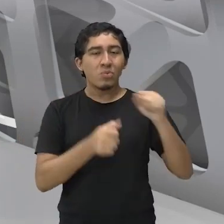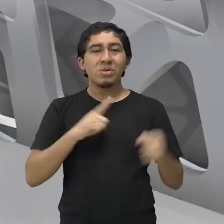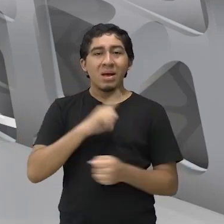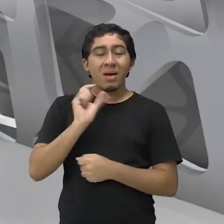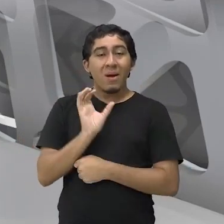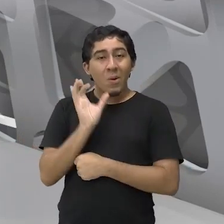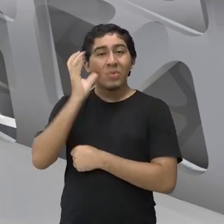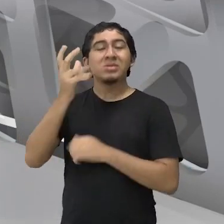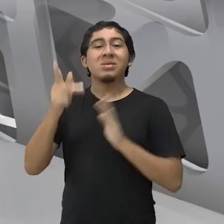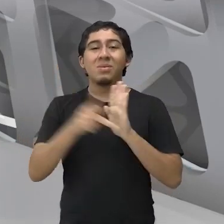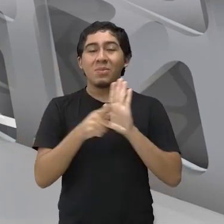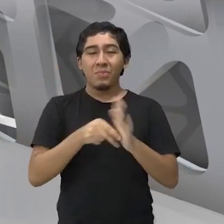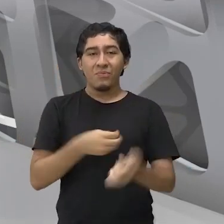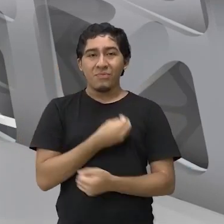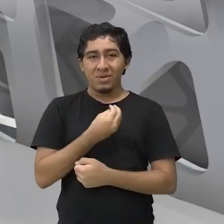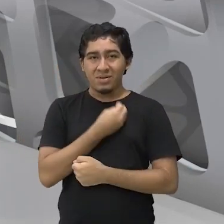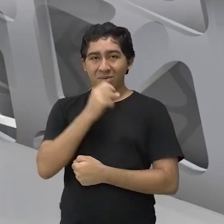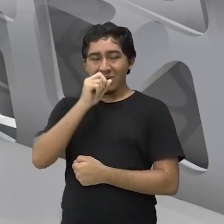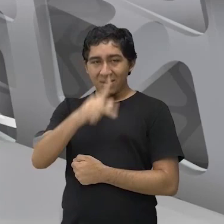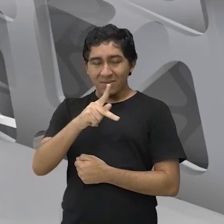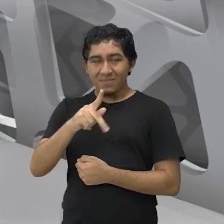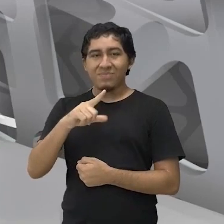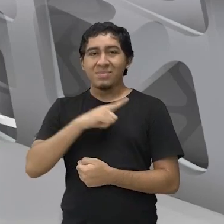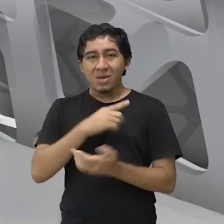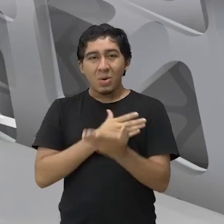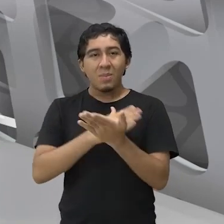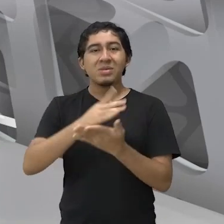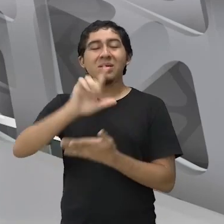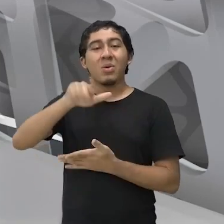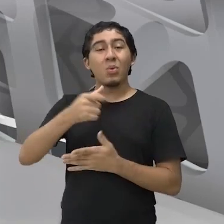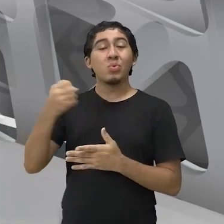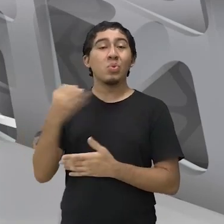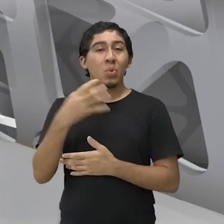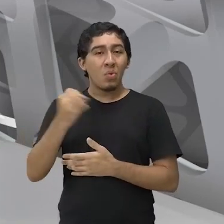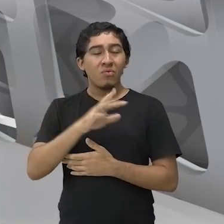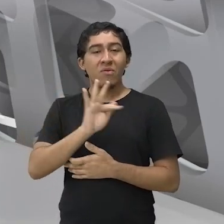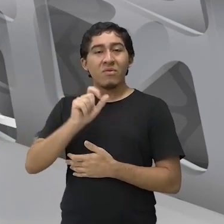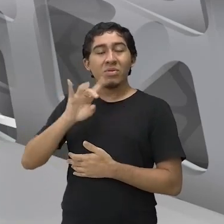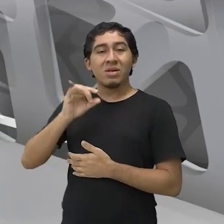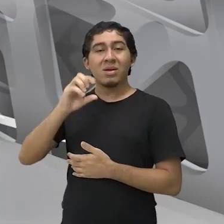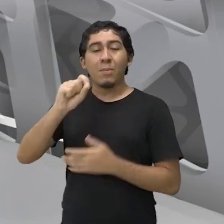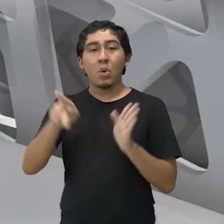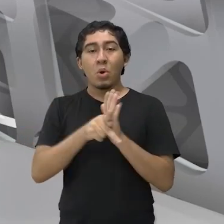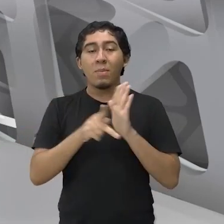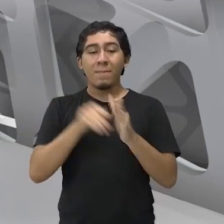antigo iria vivenciar. Nós estaríamos entrando aí nessa nova fase